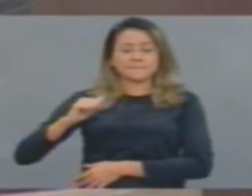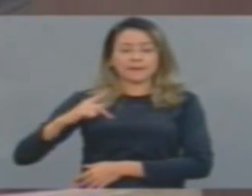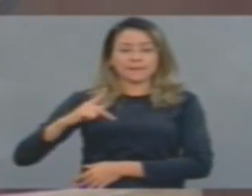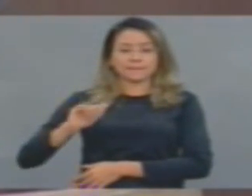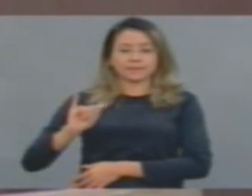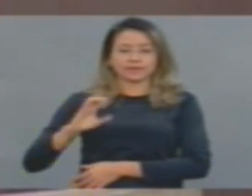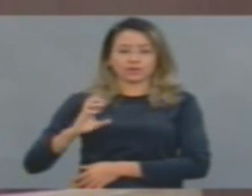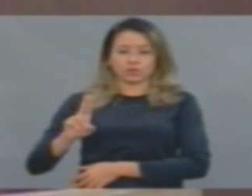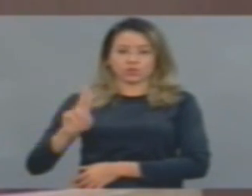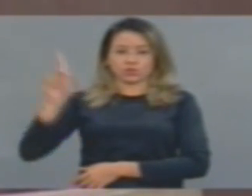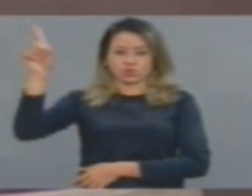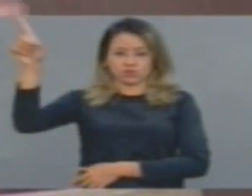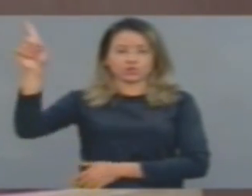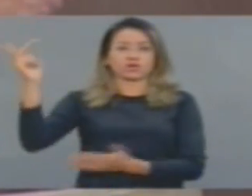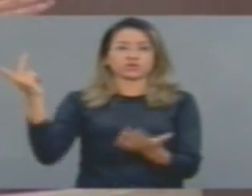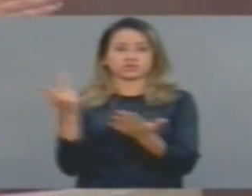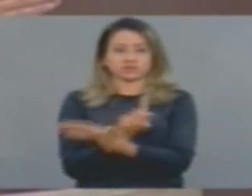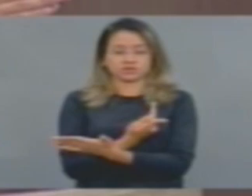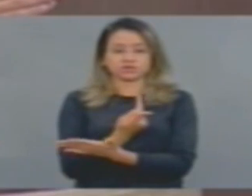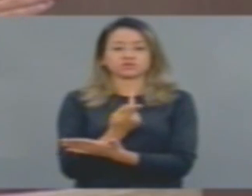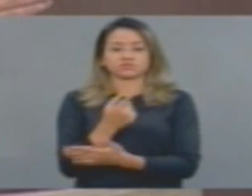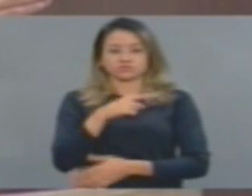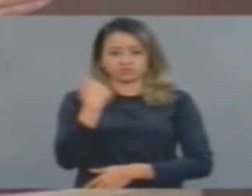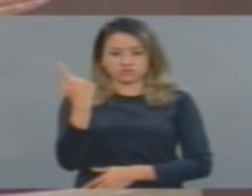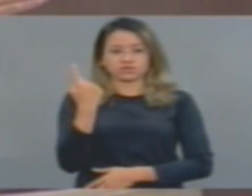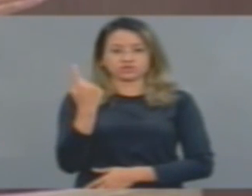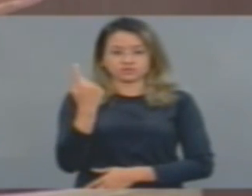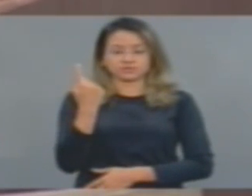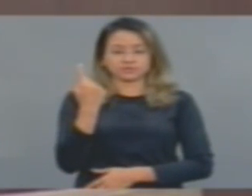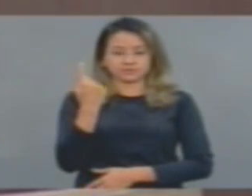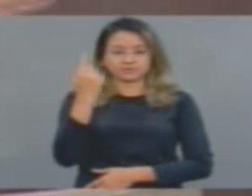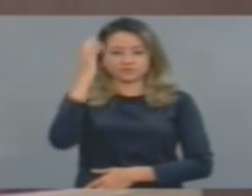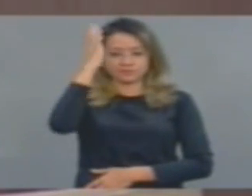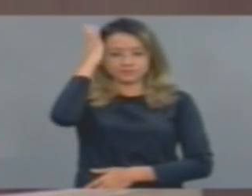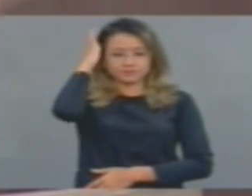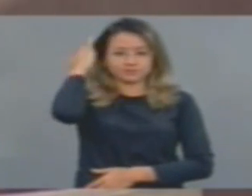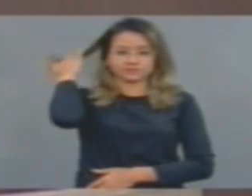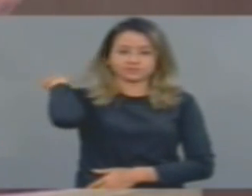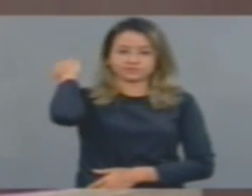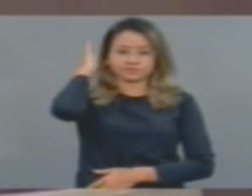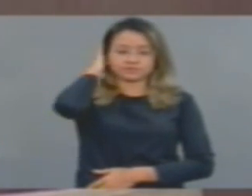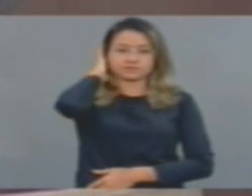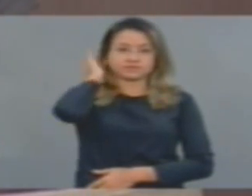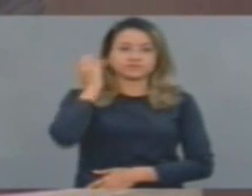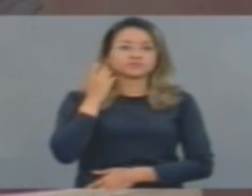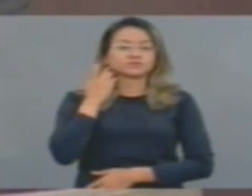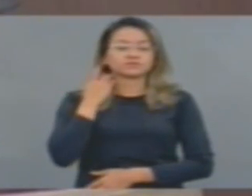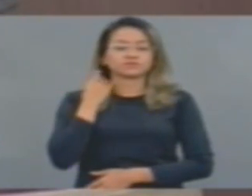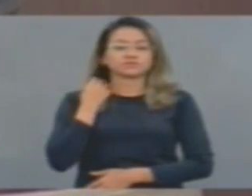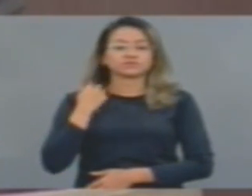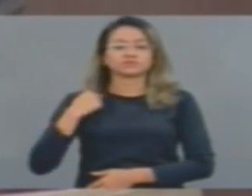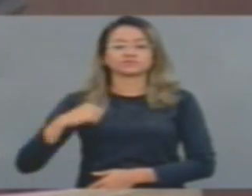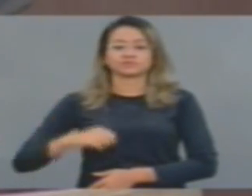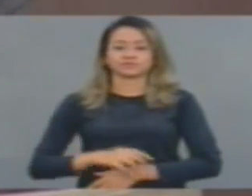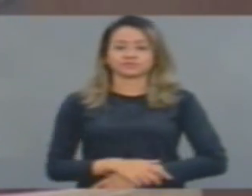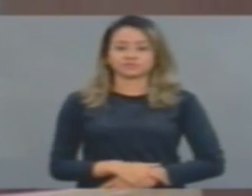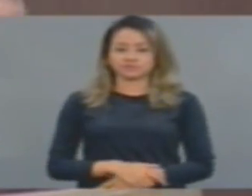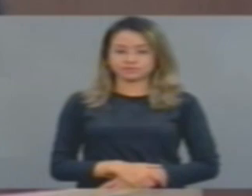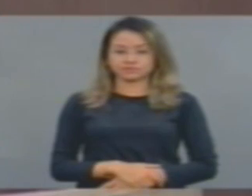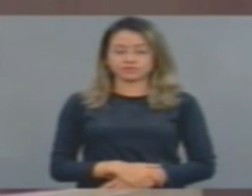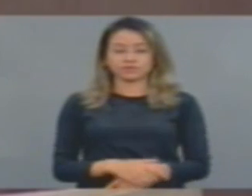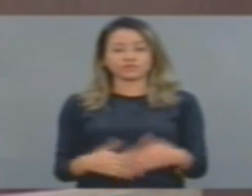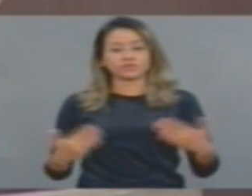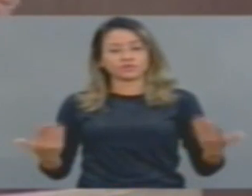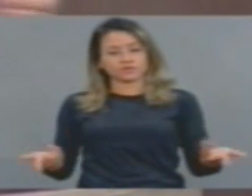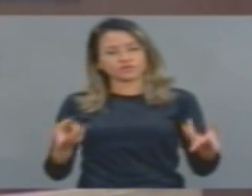menos de 24 horas após a fuga. Menos de 24 horas após a fuga.